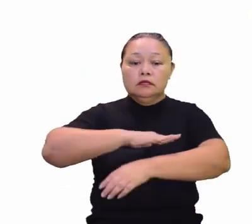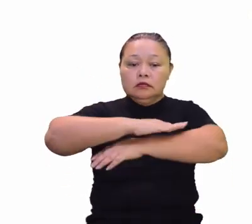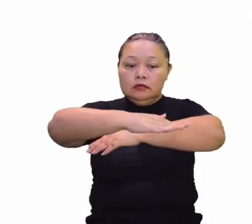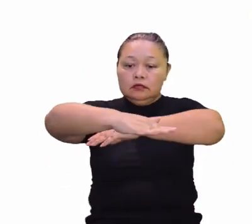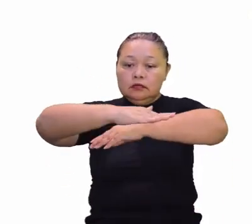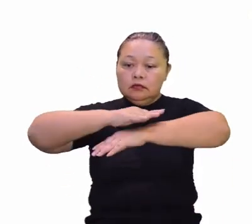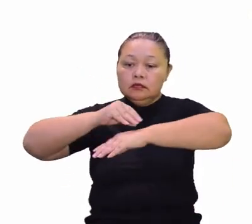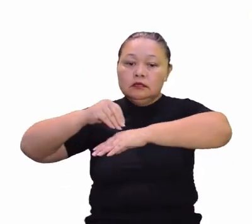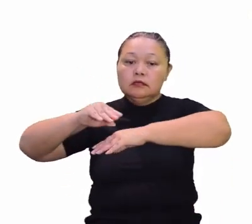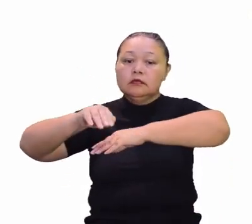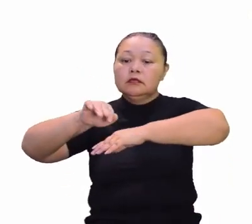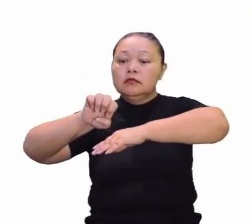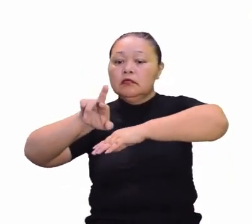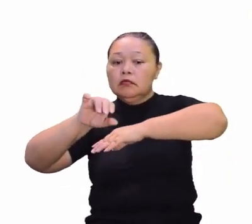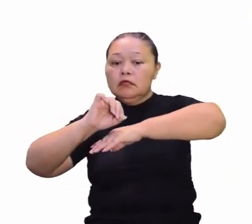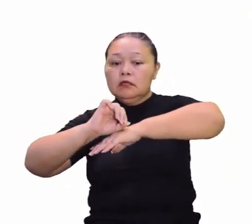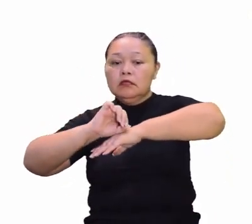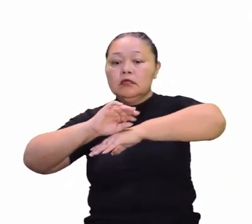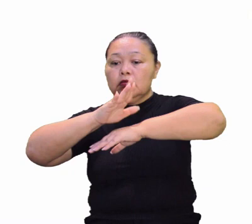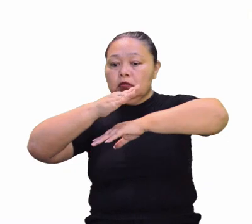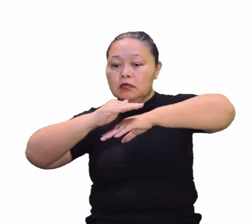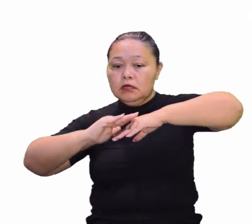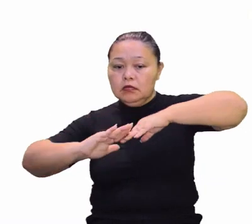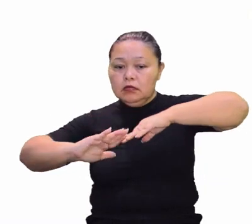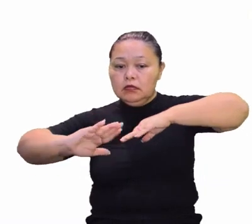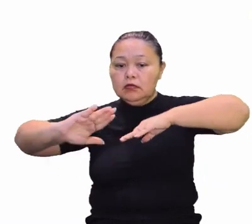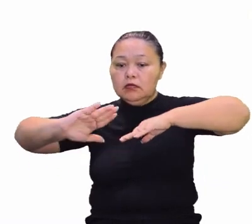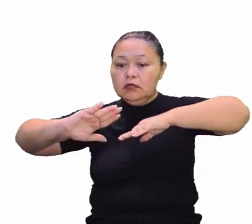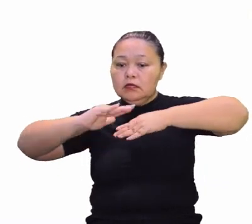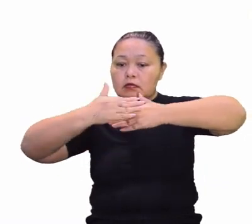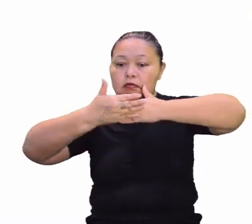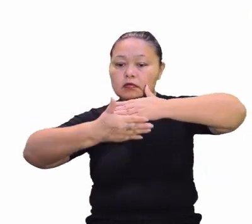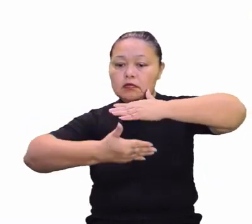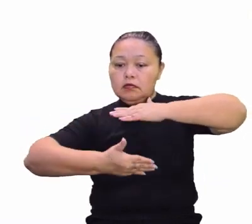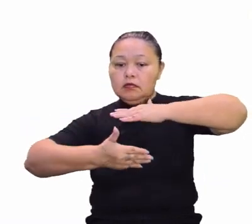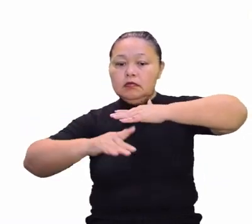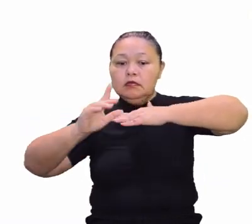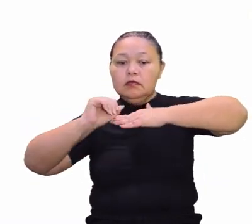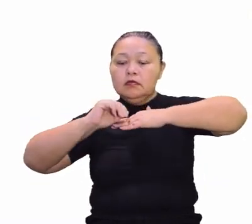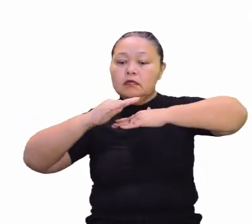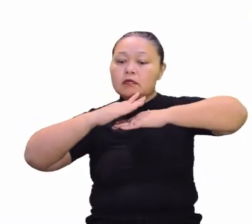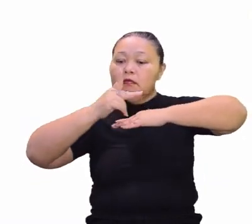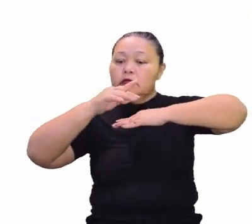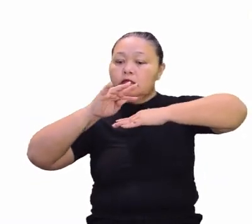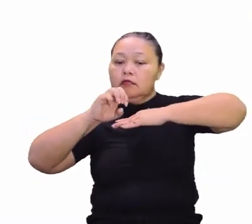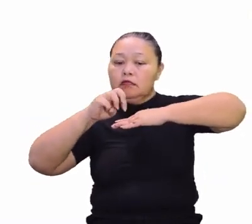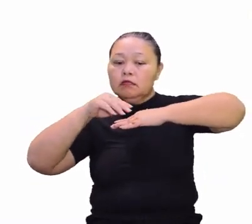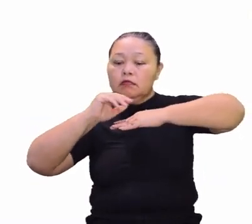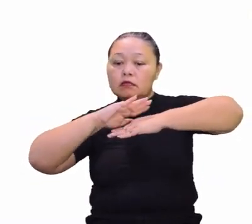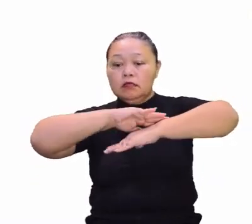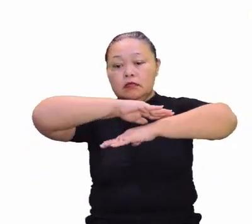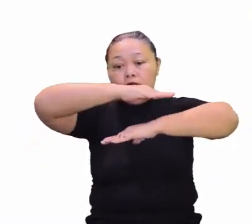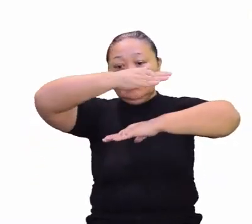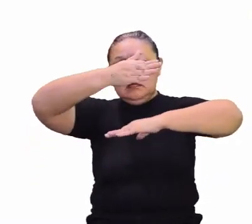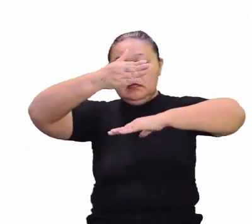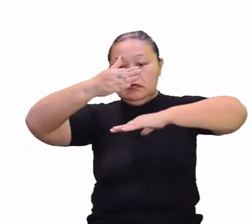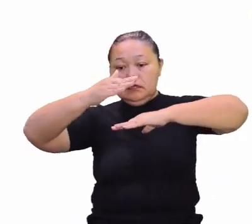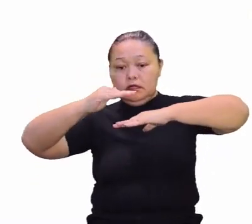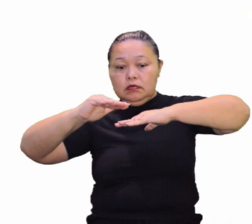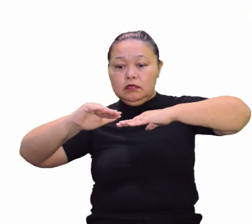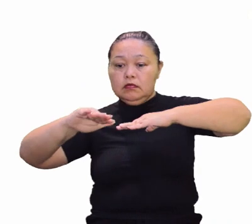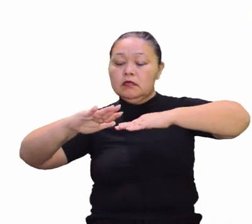planícies, tabuleiros, depressões, chapadas, patamares, planaltos